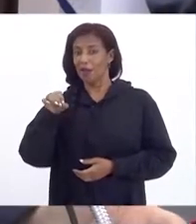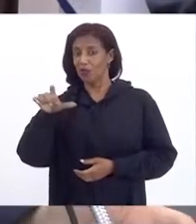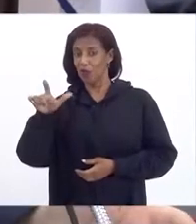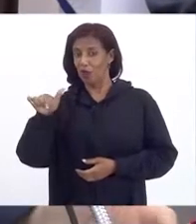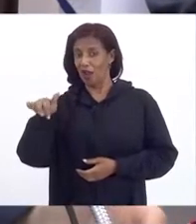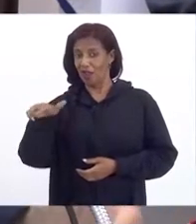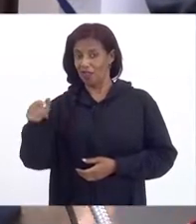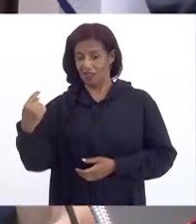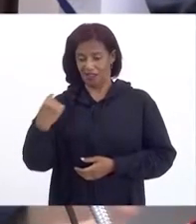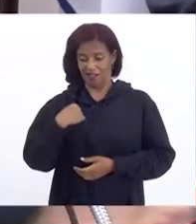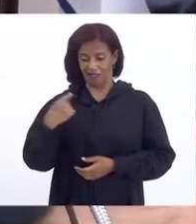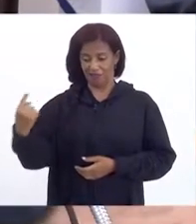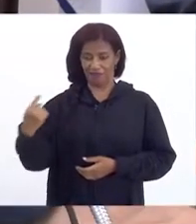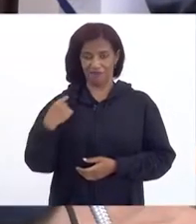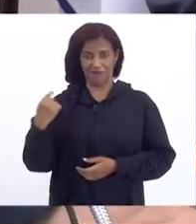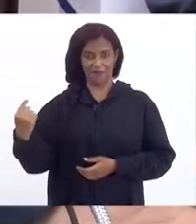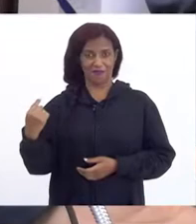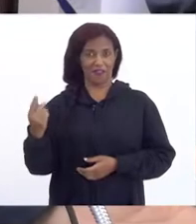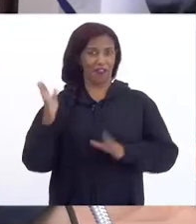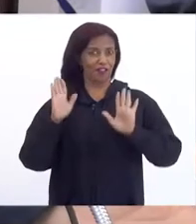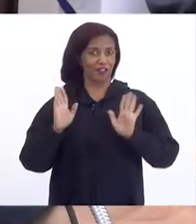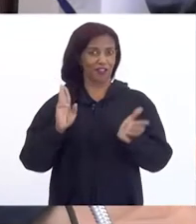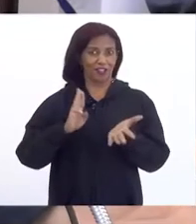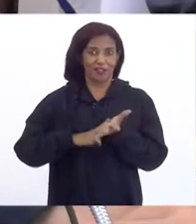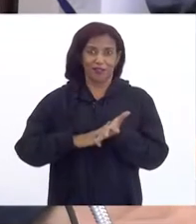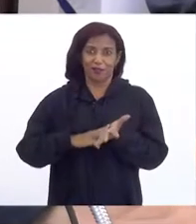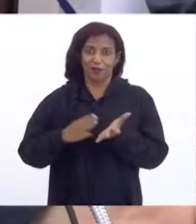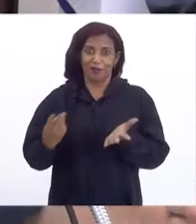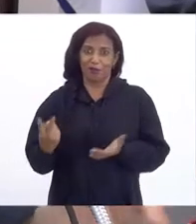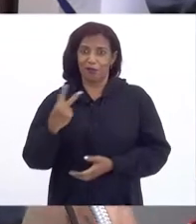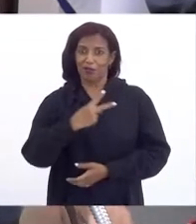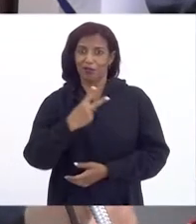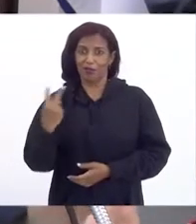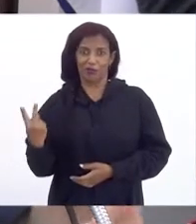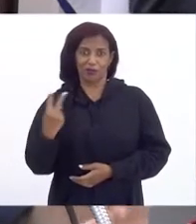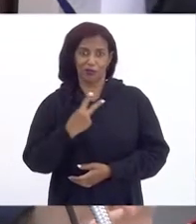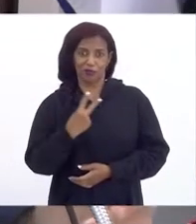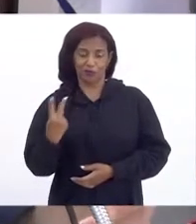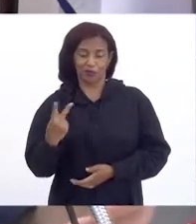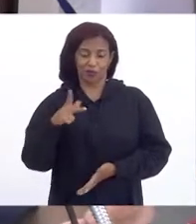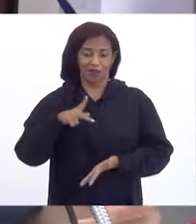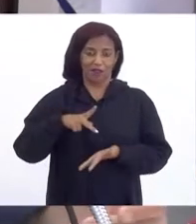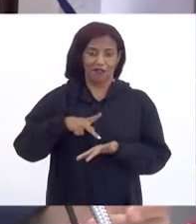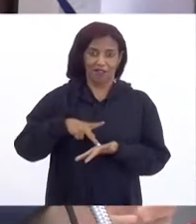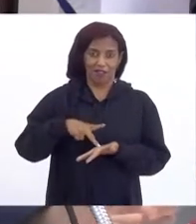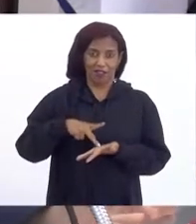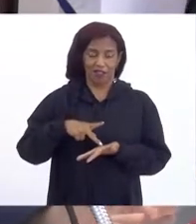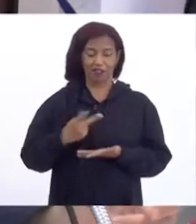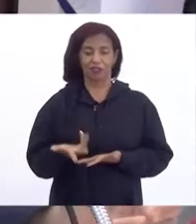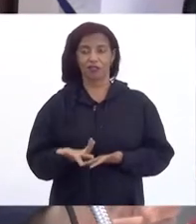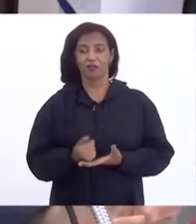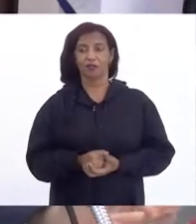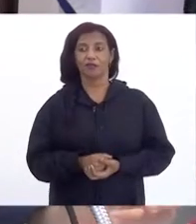eu somos membros natos, como presidente das duas comissões. Então, na verdade, nós